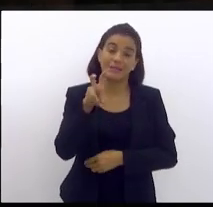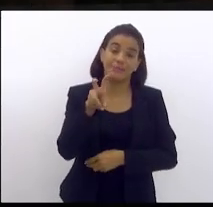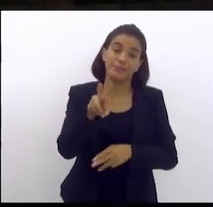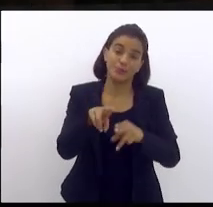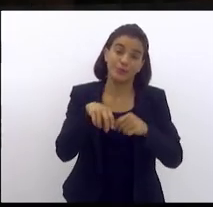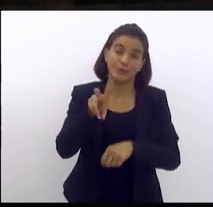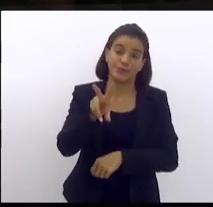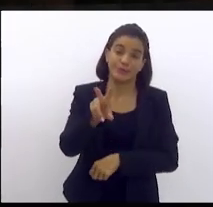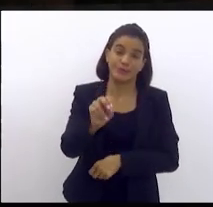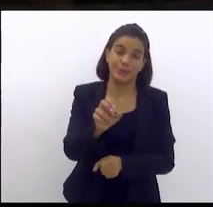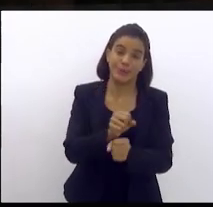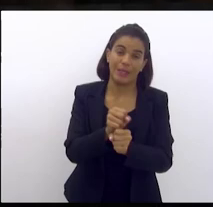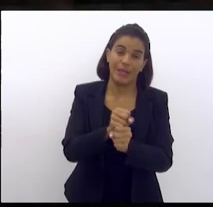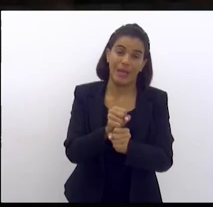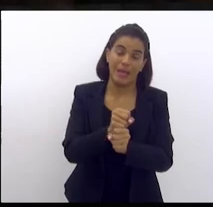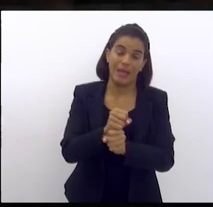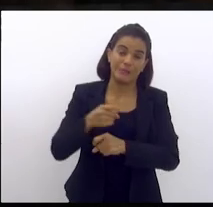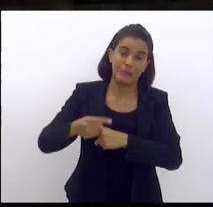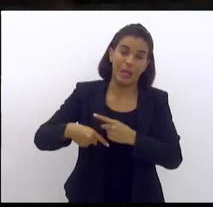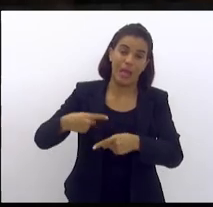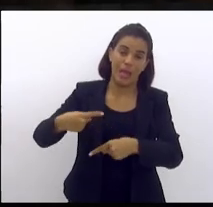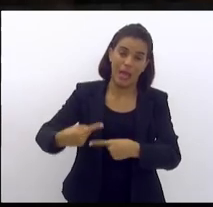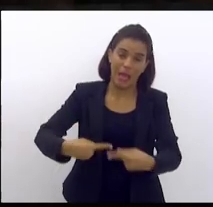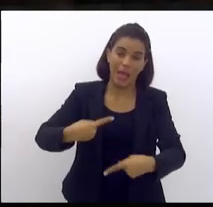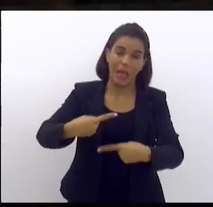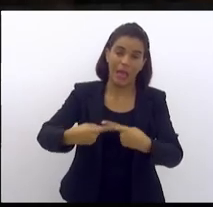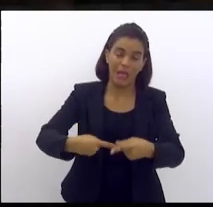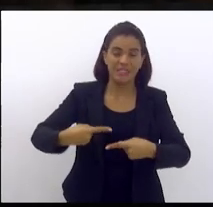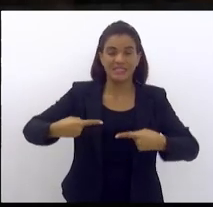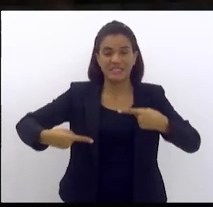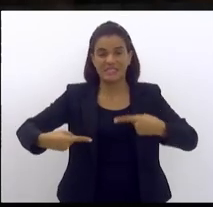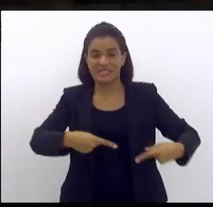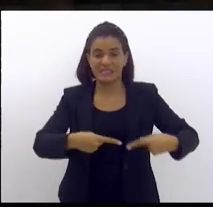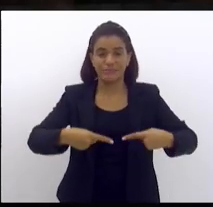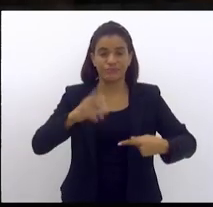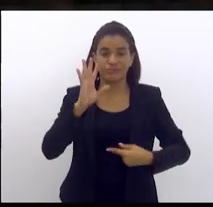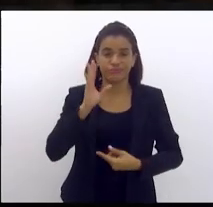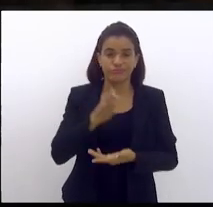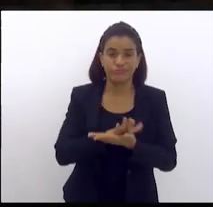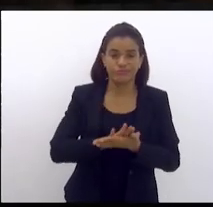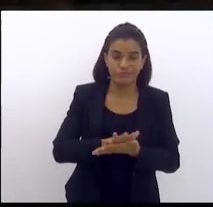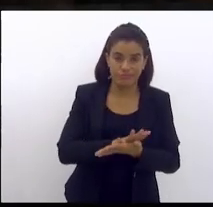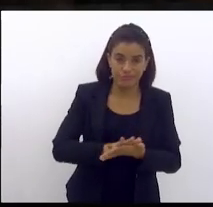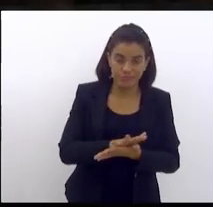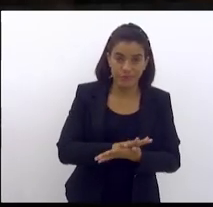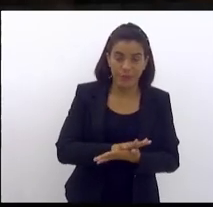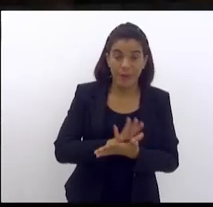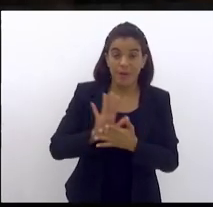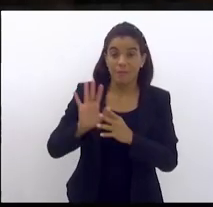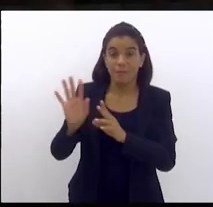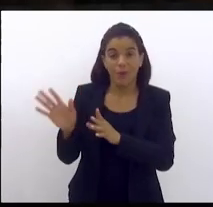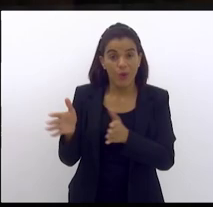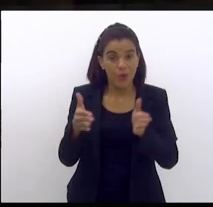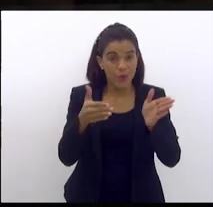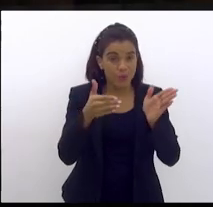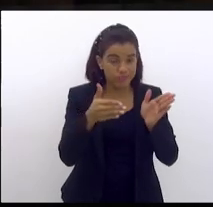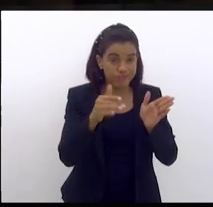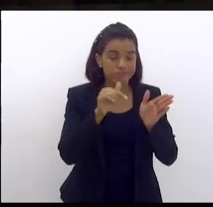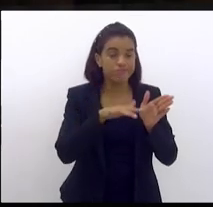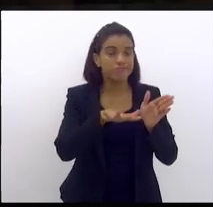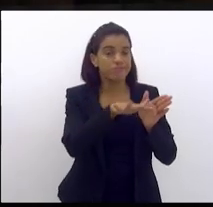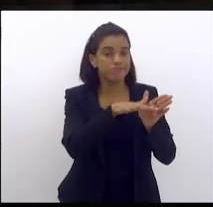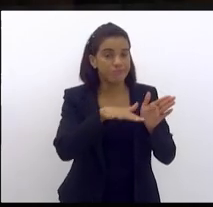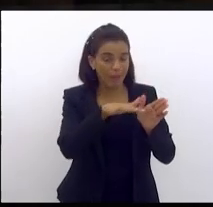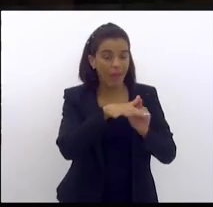anos de discussões sem nada ter ocorrido de outro lado esta